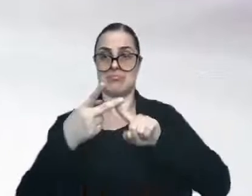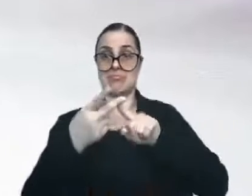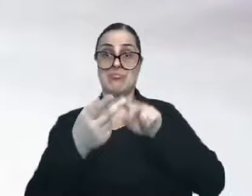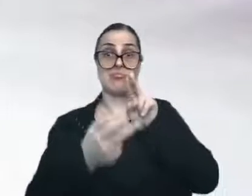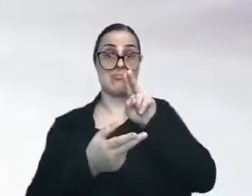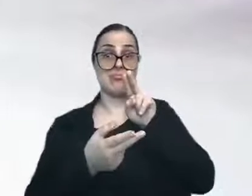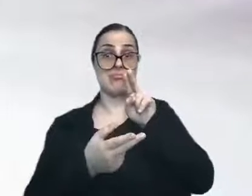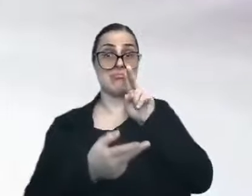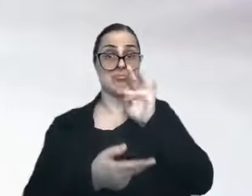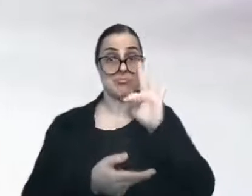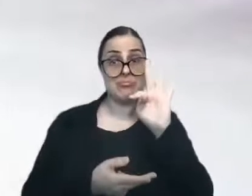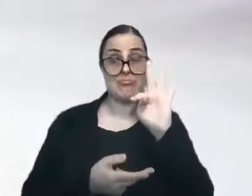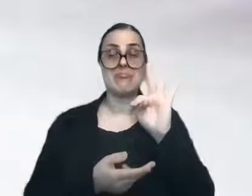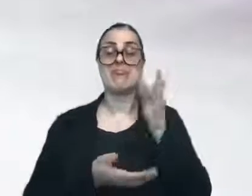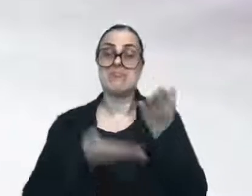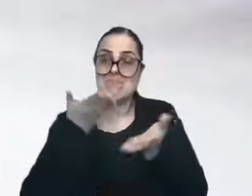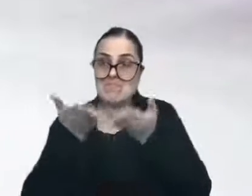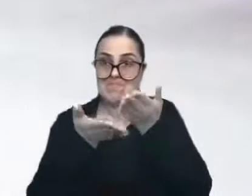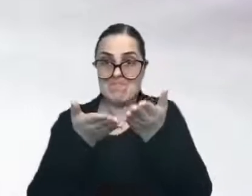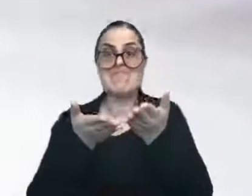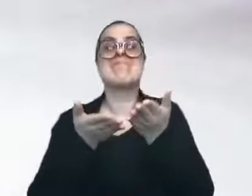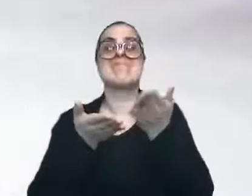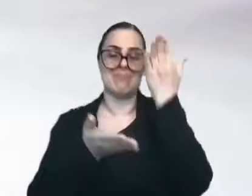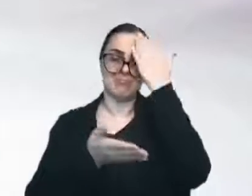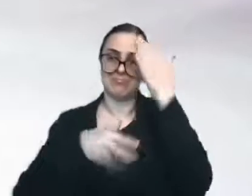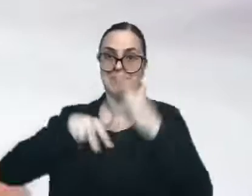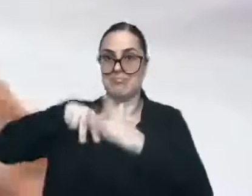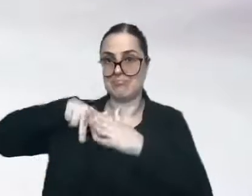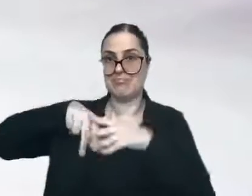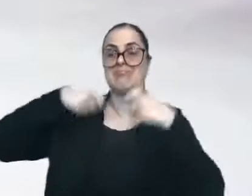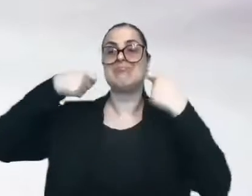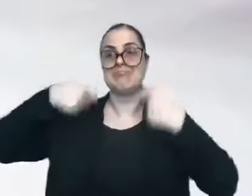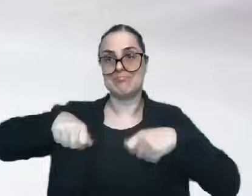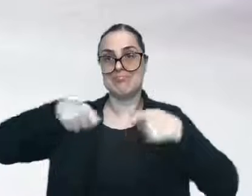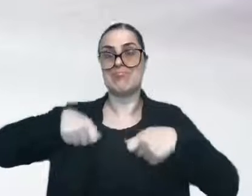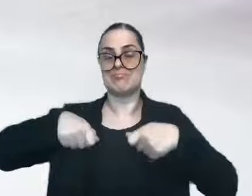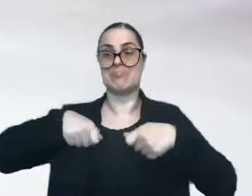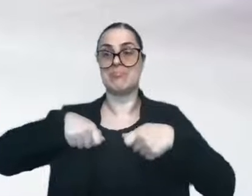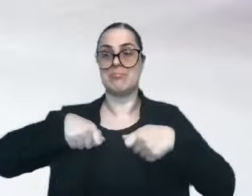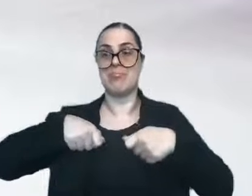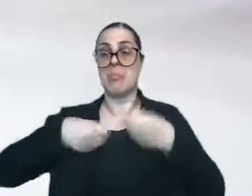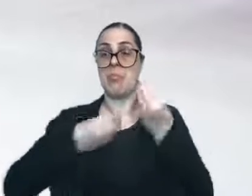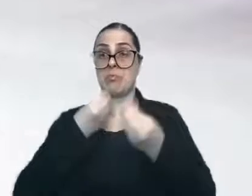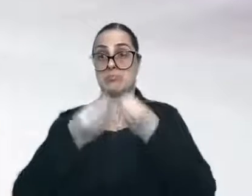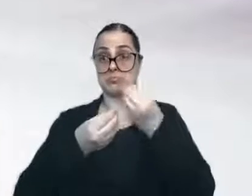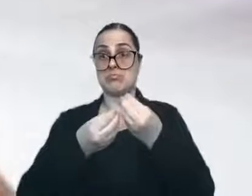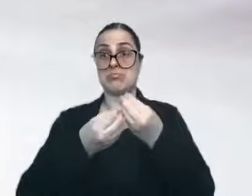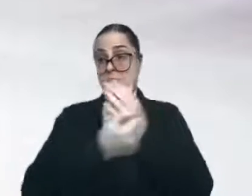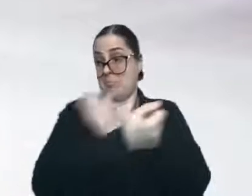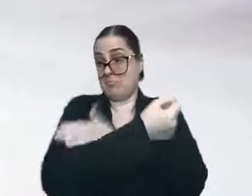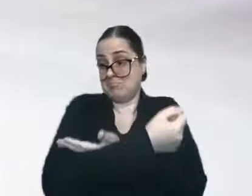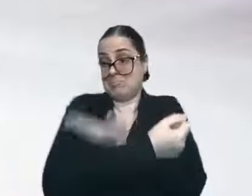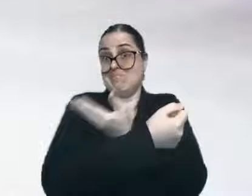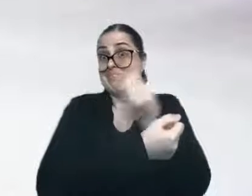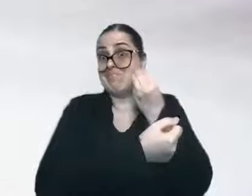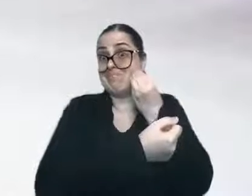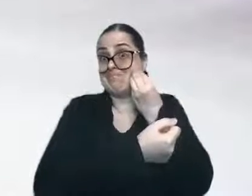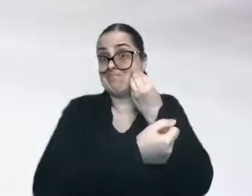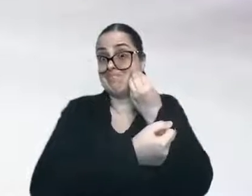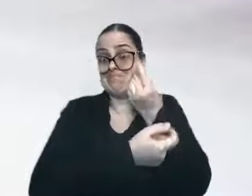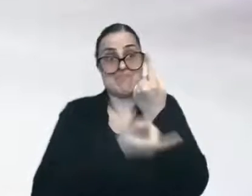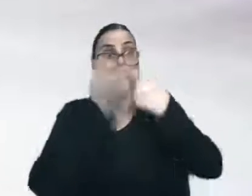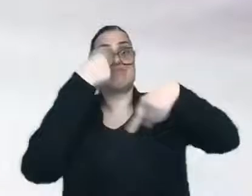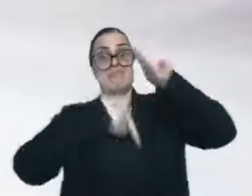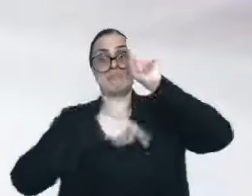algum momento, vão necessitar da reposição de fluidos, seja para aumentar a pressão arterial, seja na tentativa de aumentar o débito